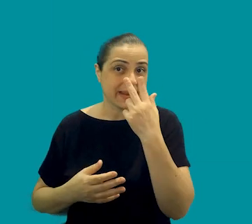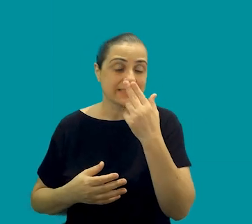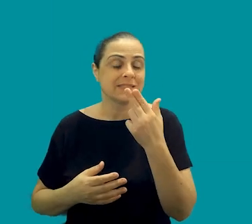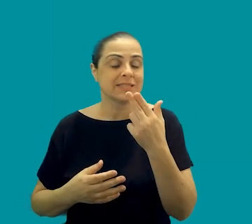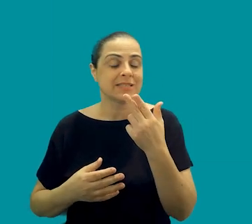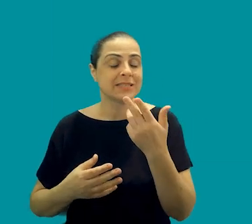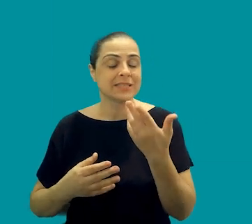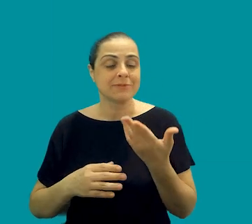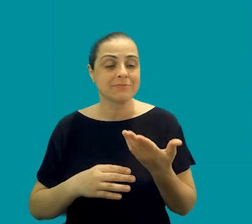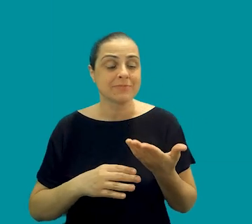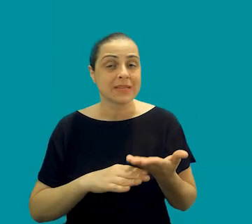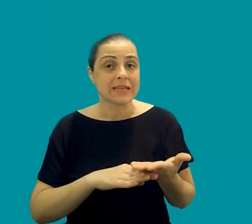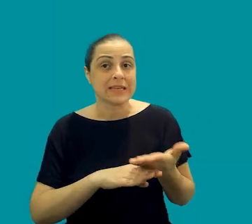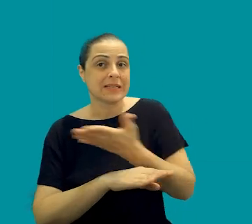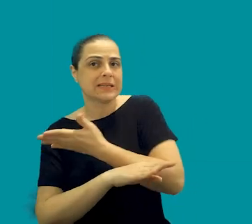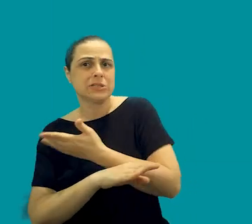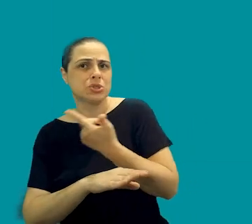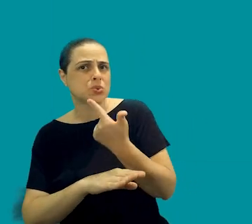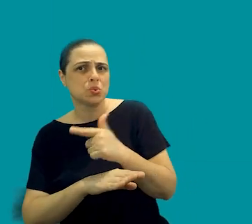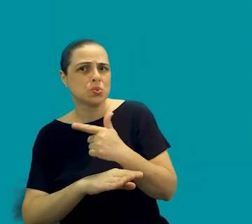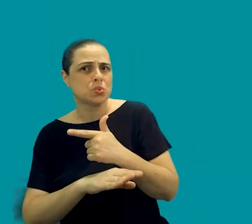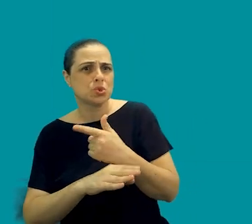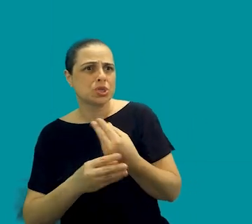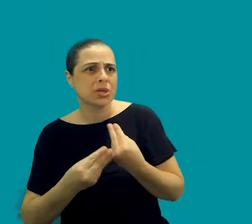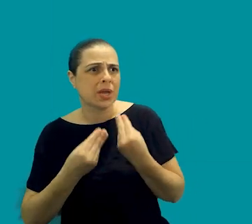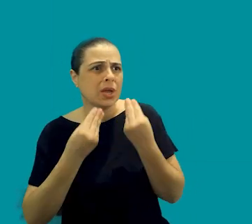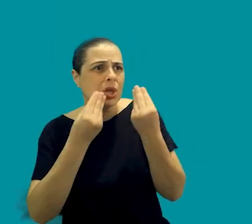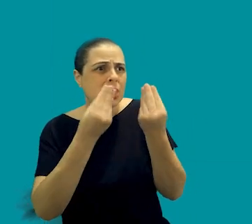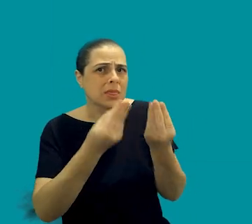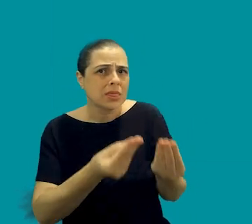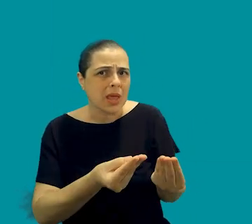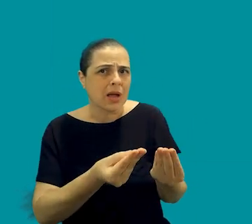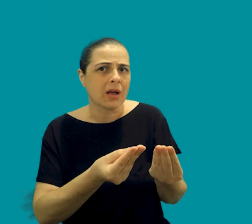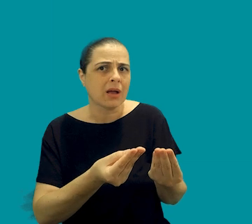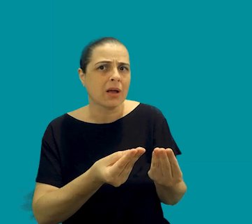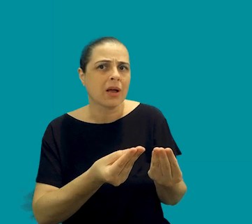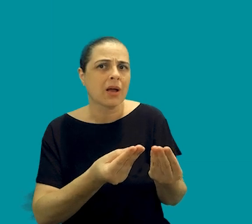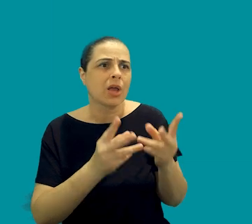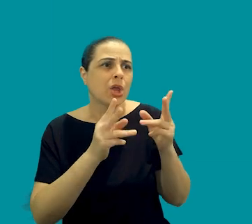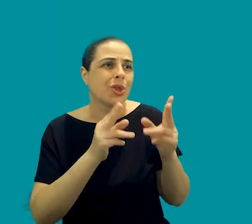do apadrinhamento aqui, que antes não tinha. Isso estava fora, vamos dizer,